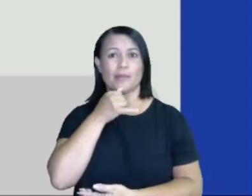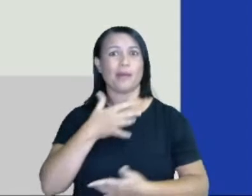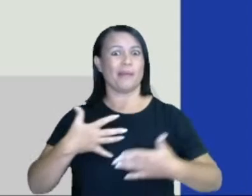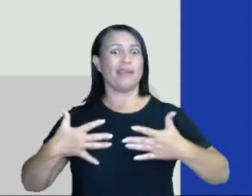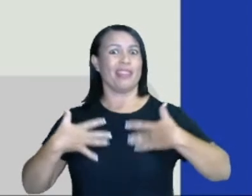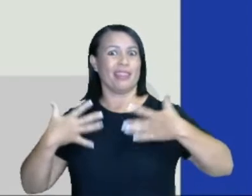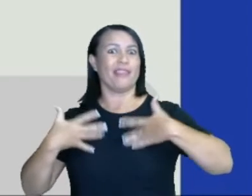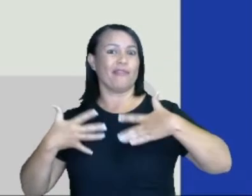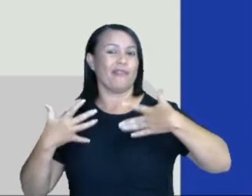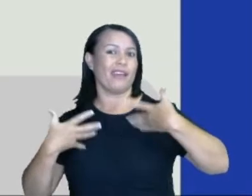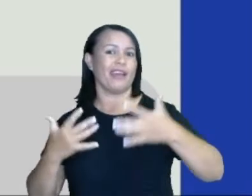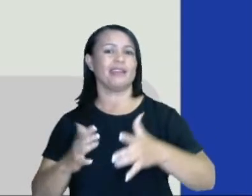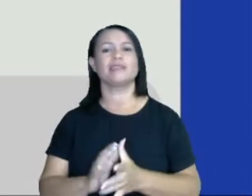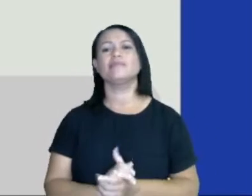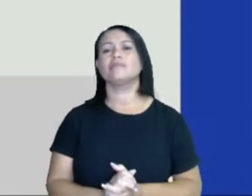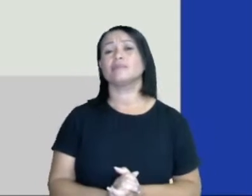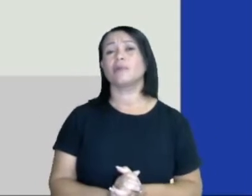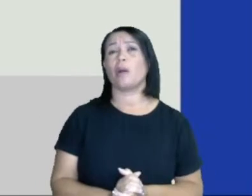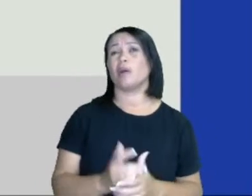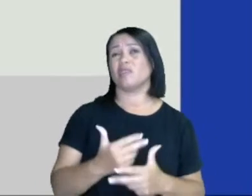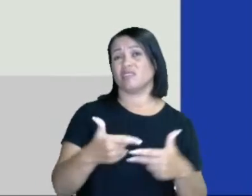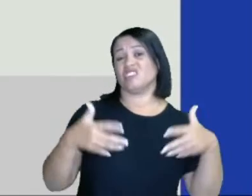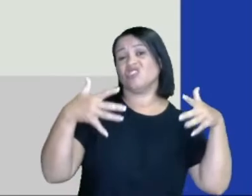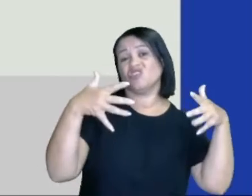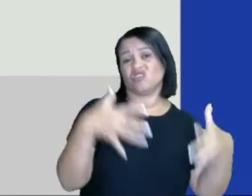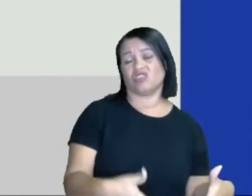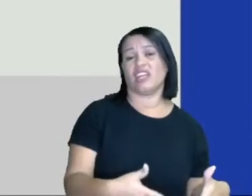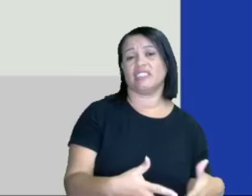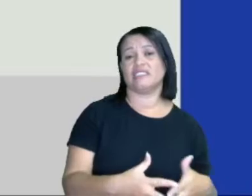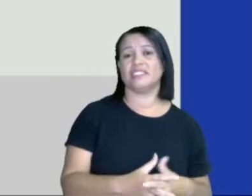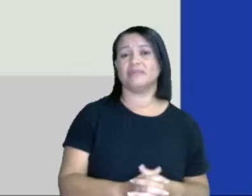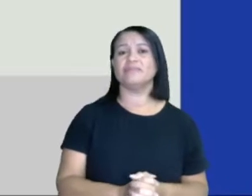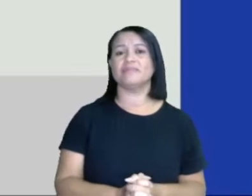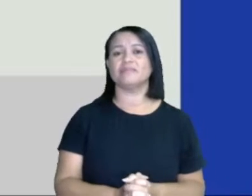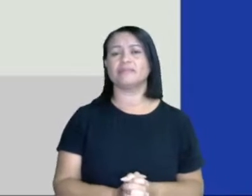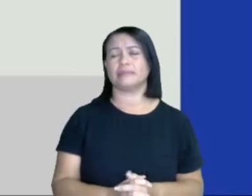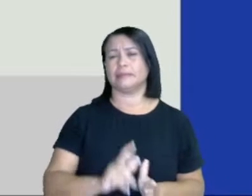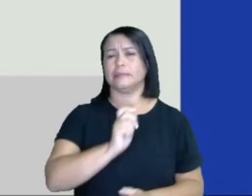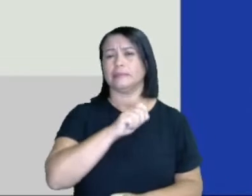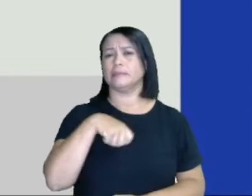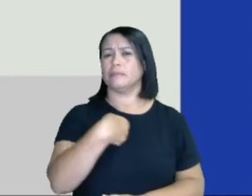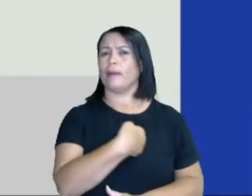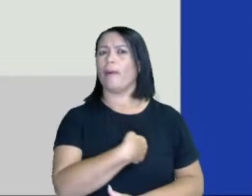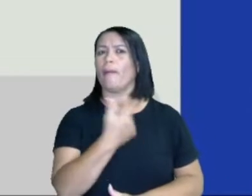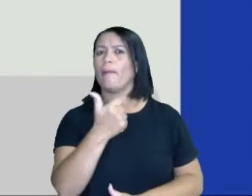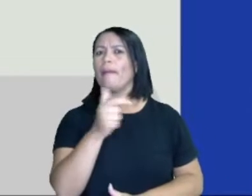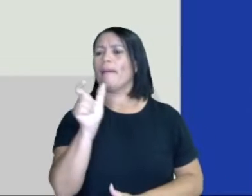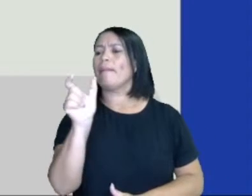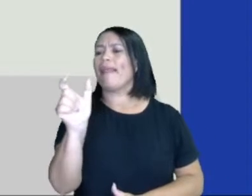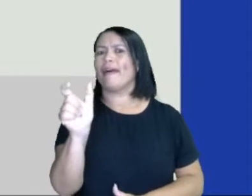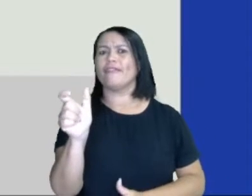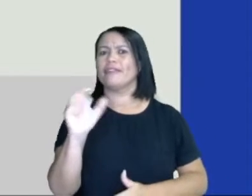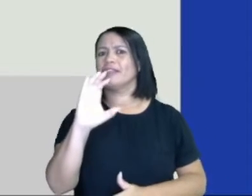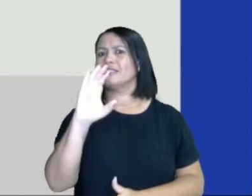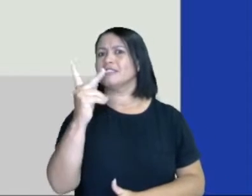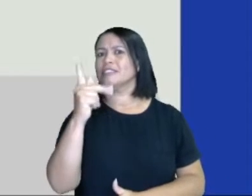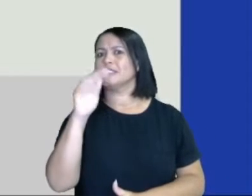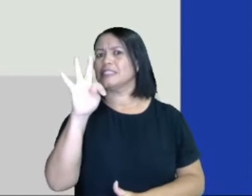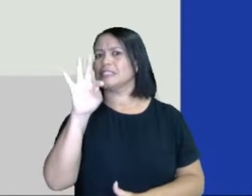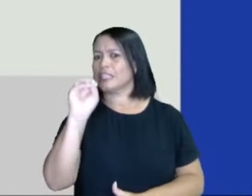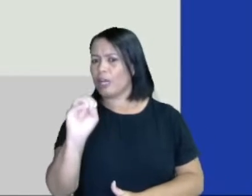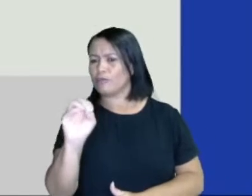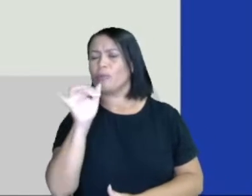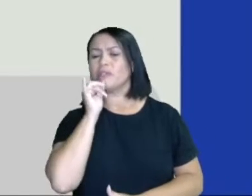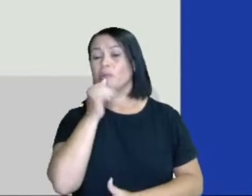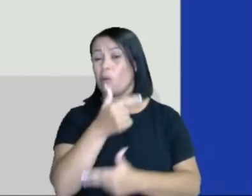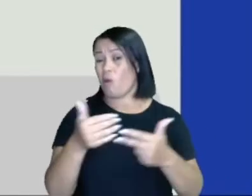divertida, me aburre, quando uma coisa é chata, né? Em espanhol a gente não tem a palavra chato no sentido de